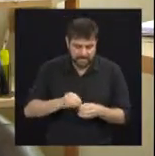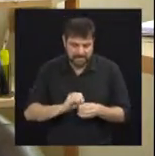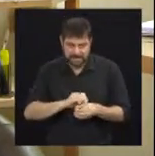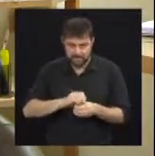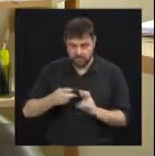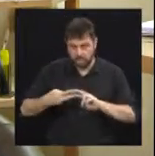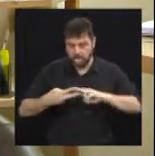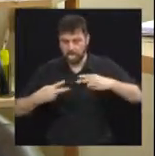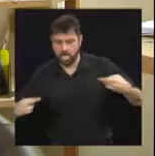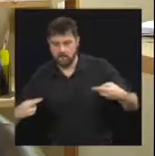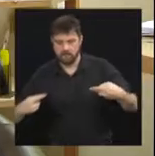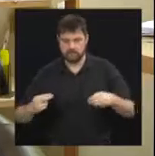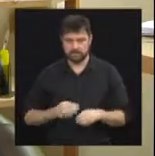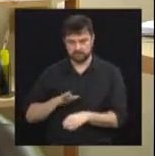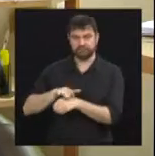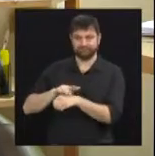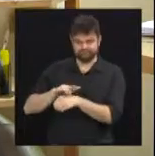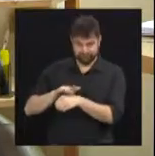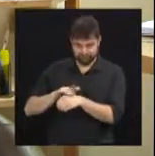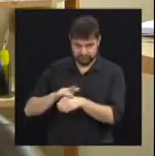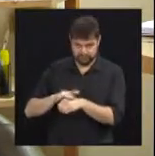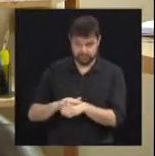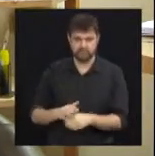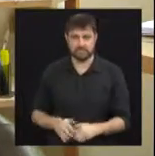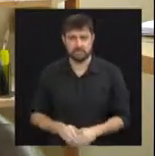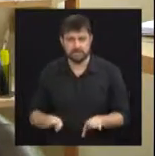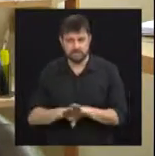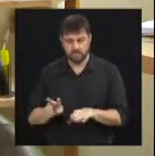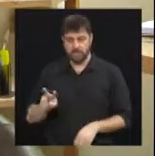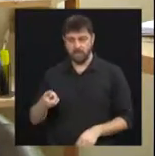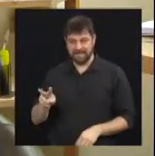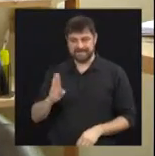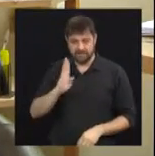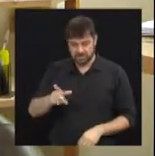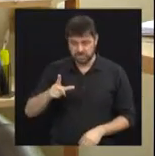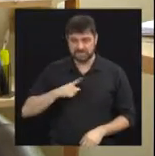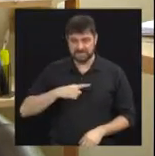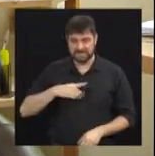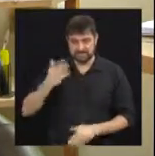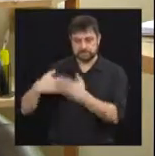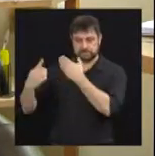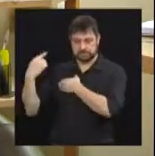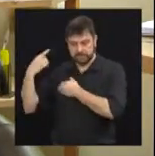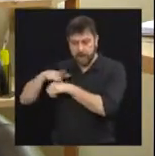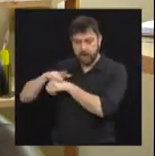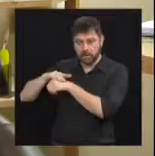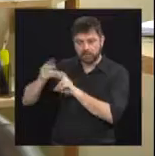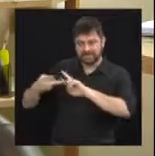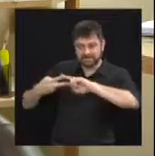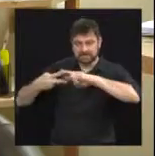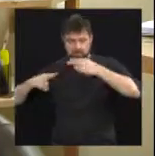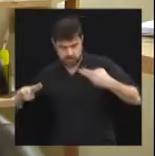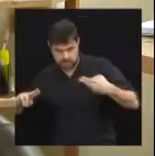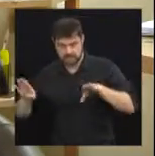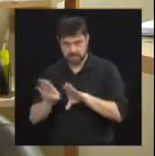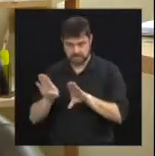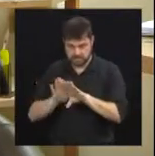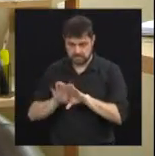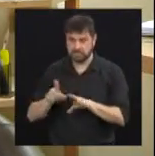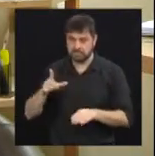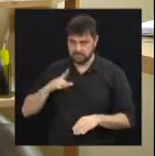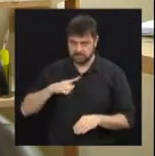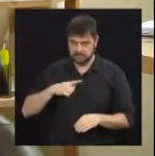geneticamente alterados. Para situações em que o casal já tem um antecedente de alguma doença genética, alguma alteração